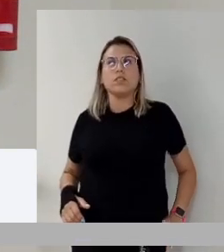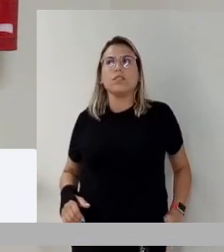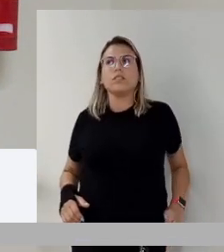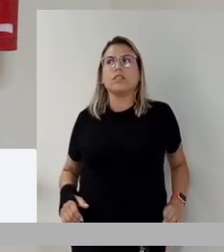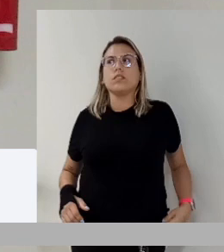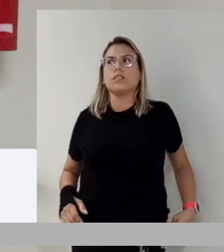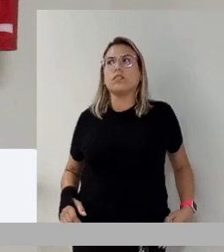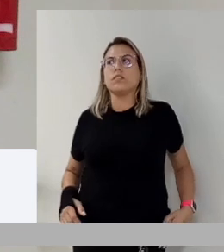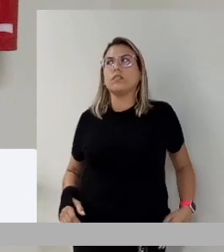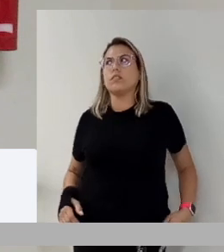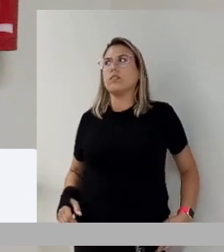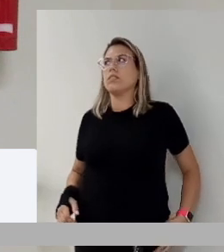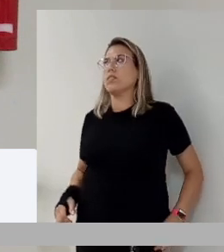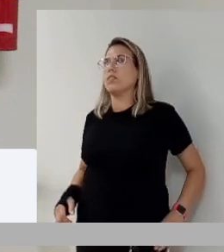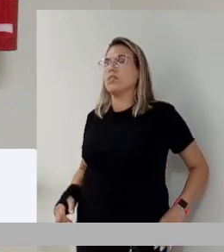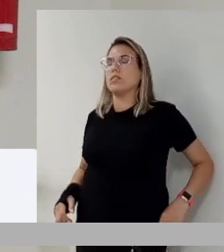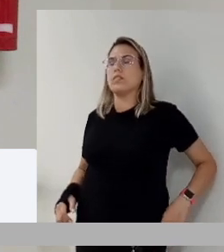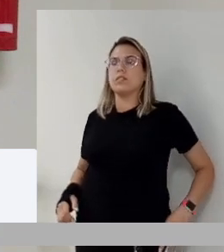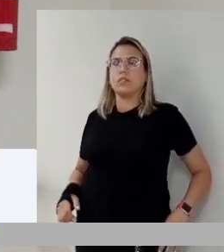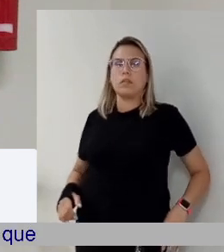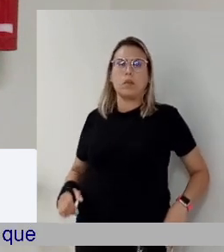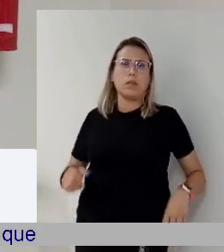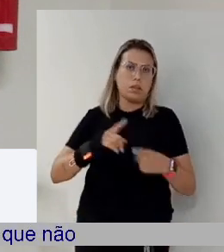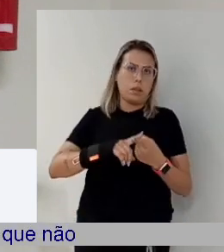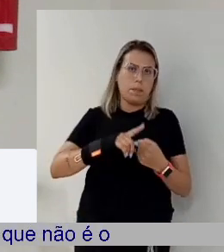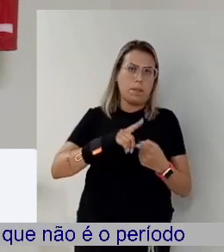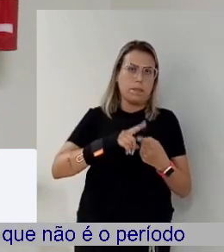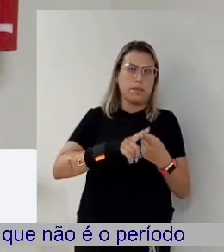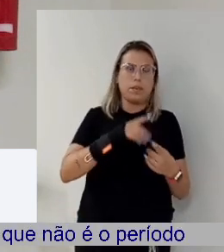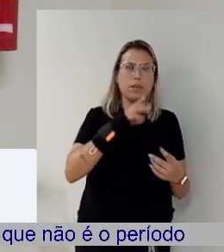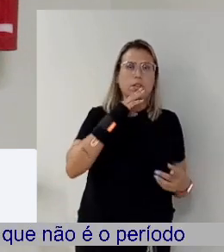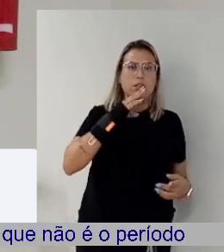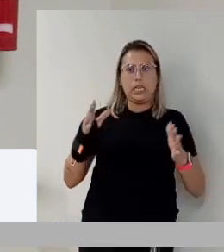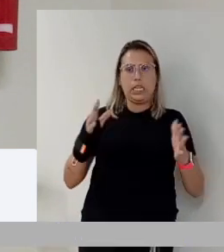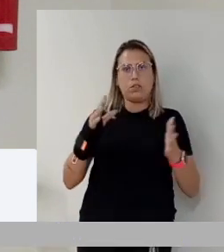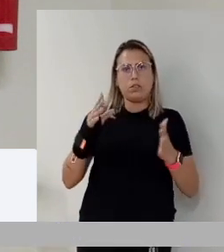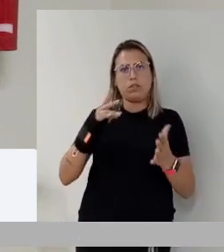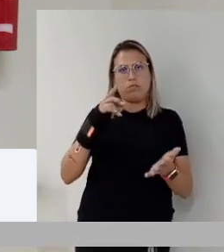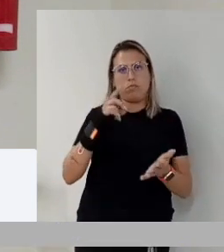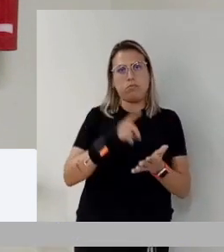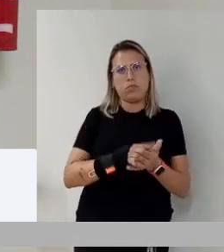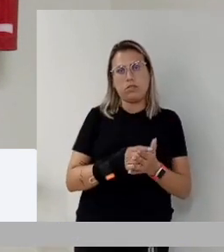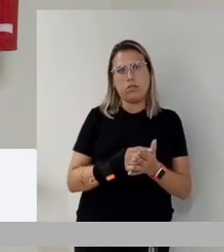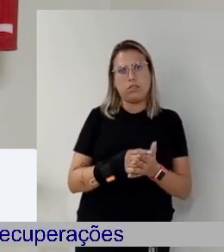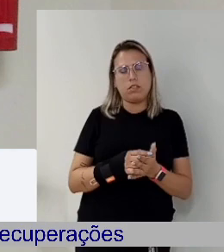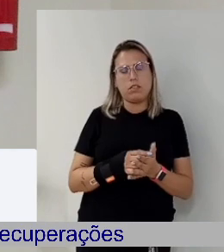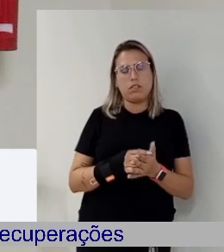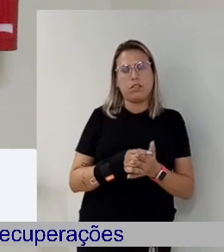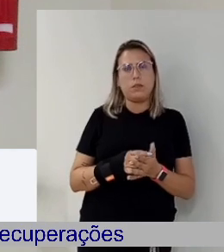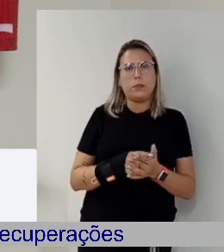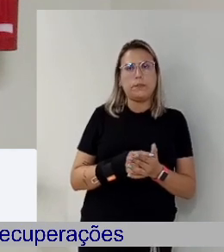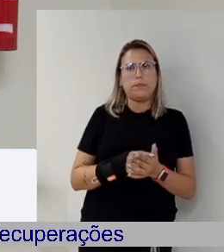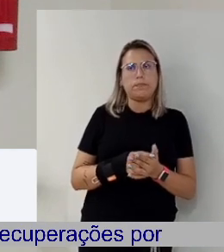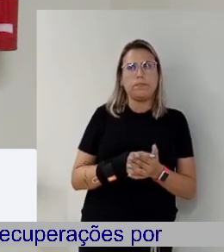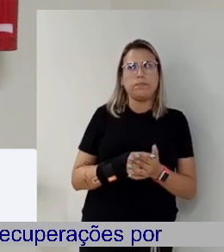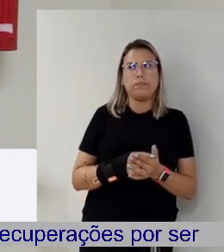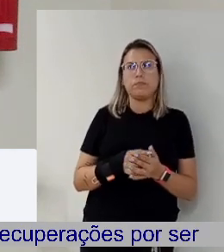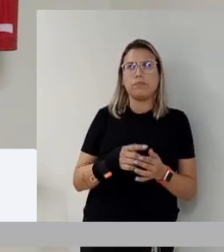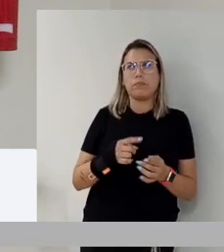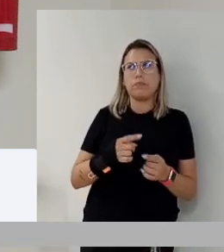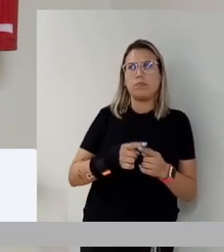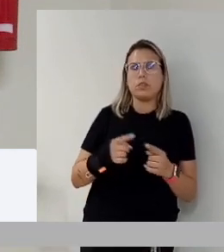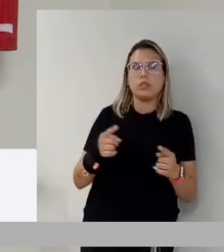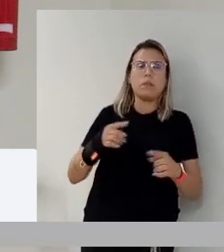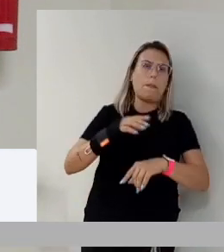feit também reconhecemos que não é o período praticamente para ser feit essas recuperações por ser momento de